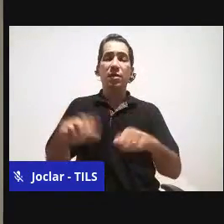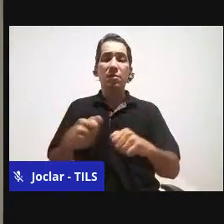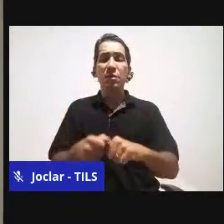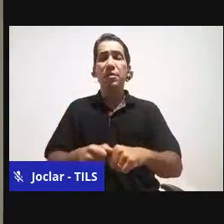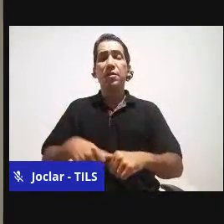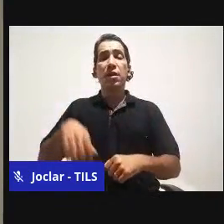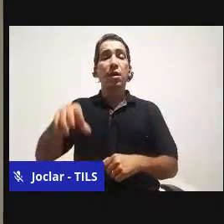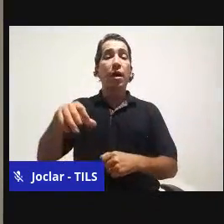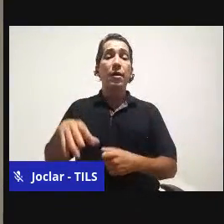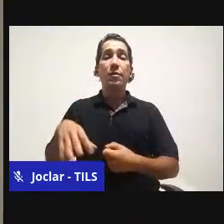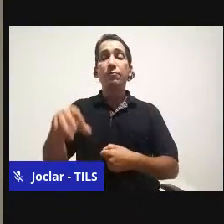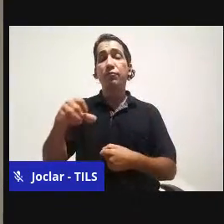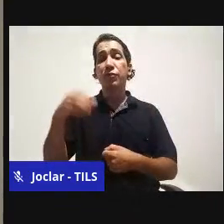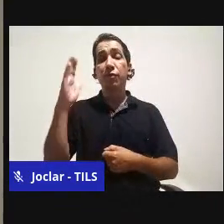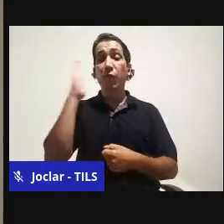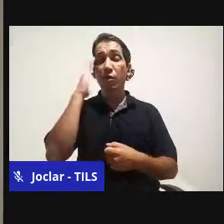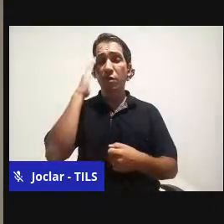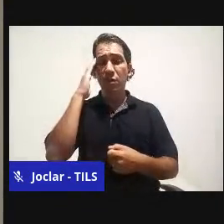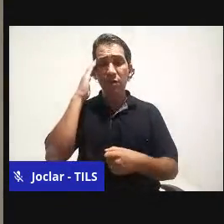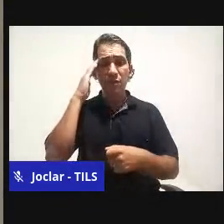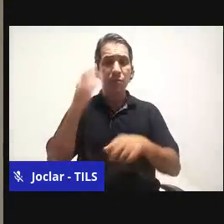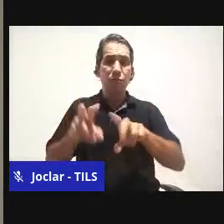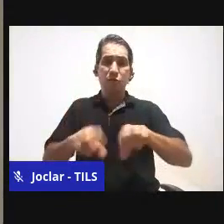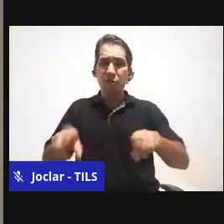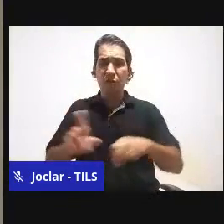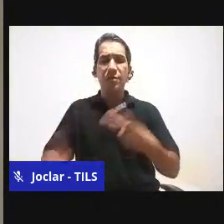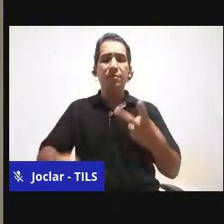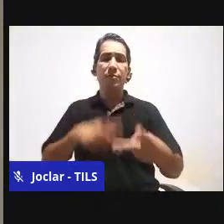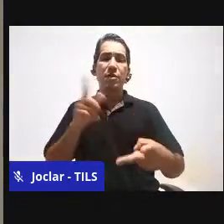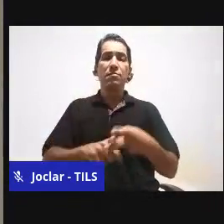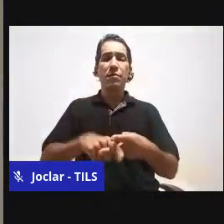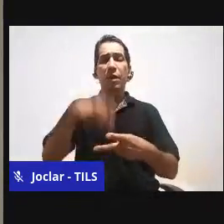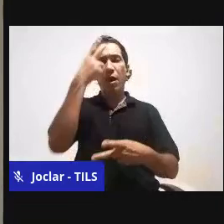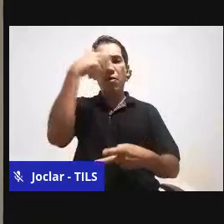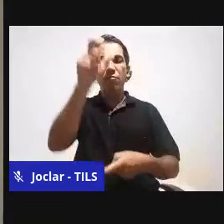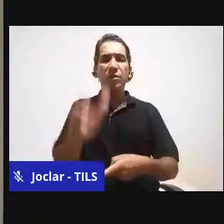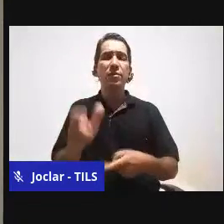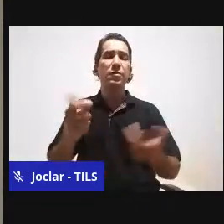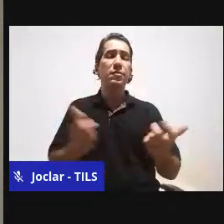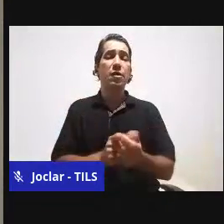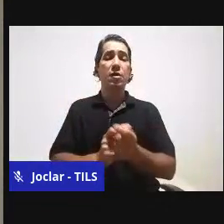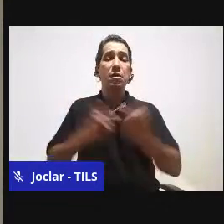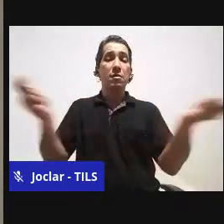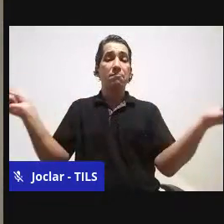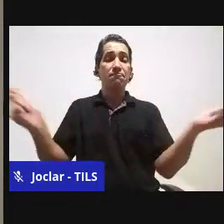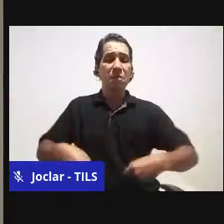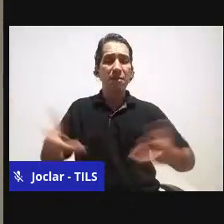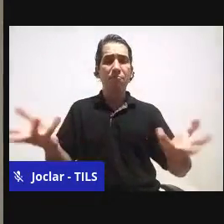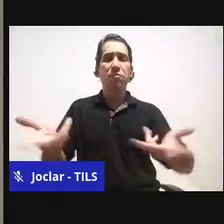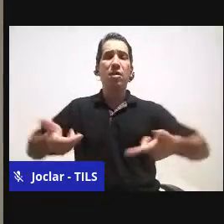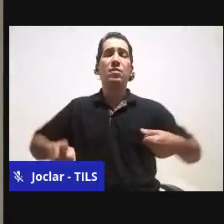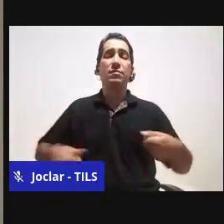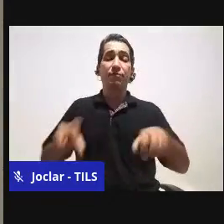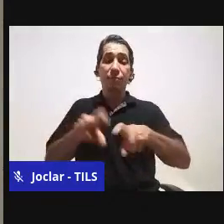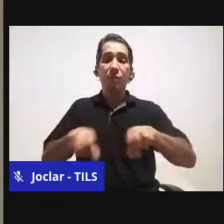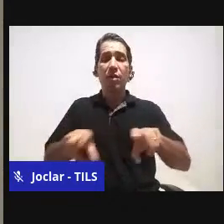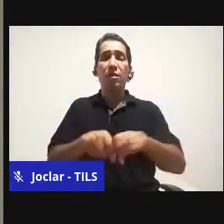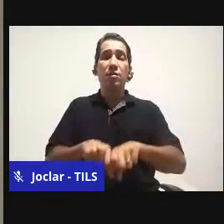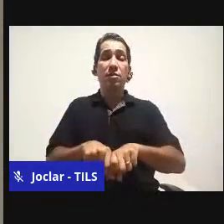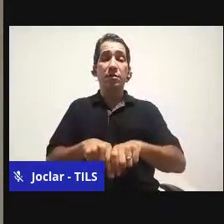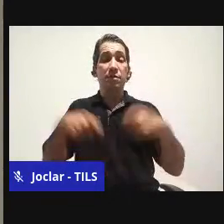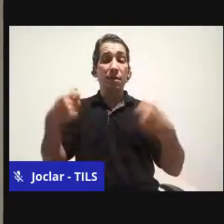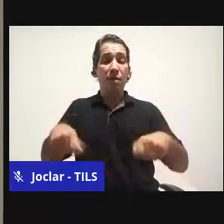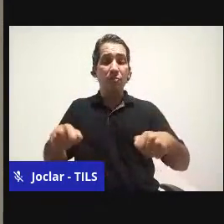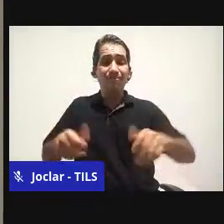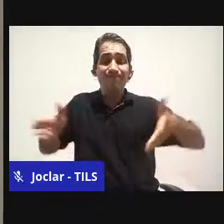pessoas com competências digitais, se nós não garantirmos a sustentabilidade. Se nós continuarmos queimando